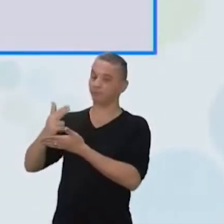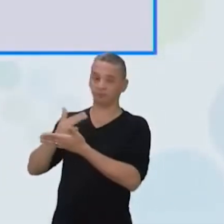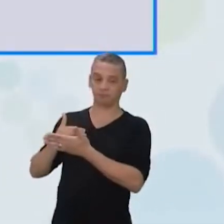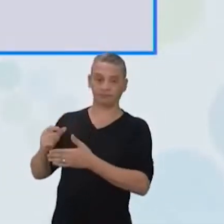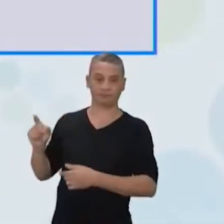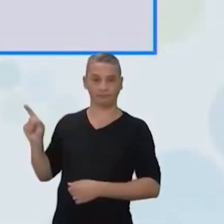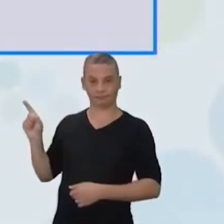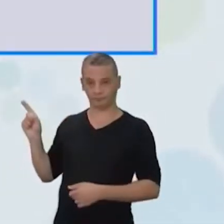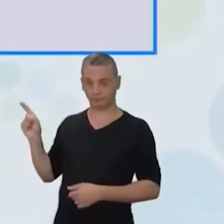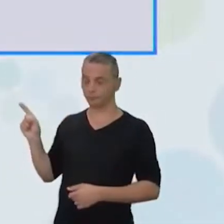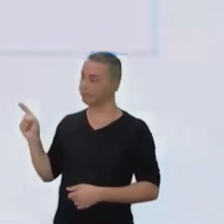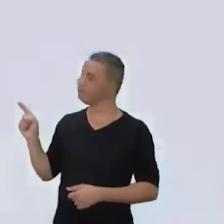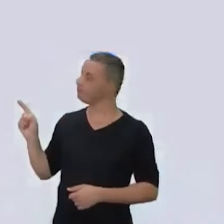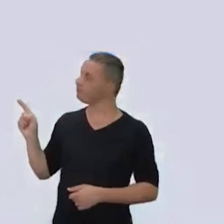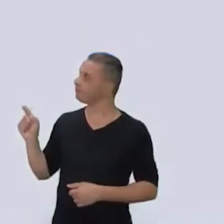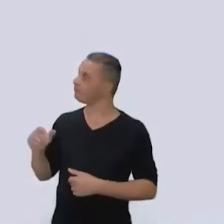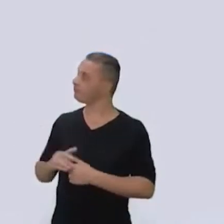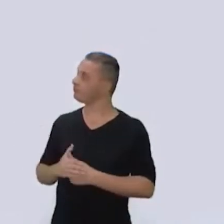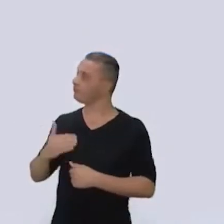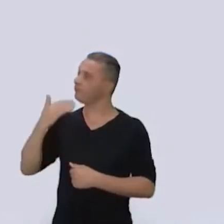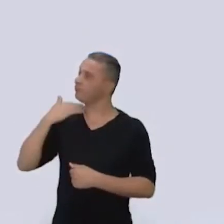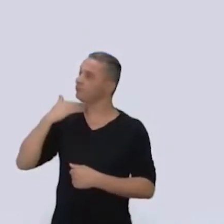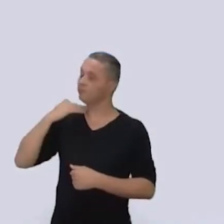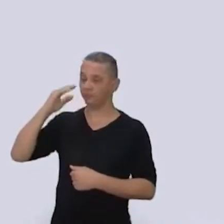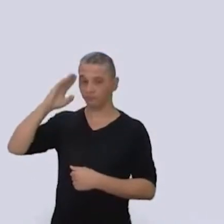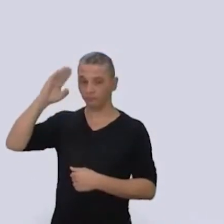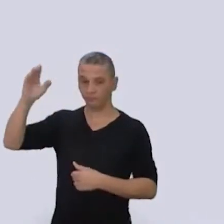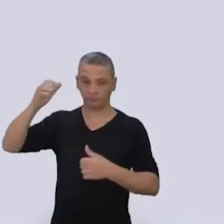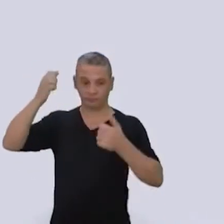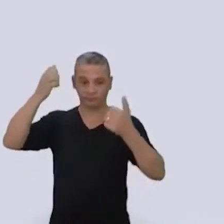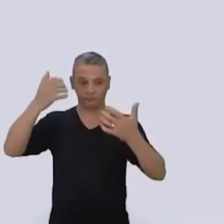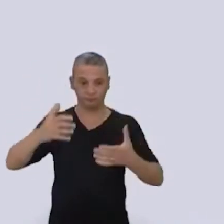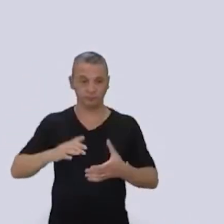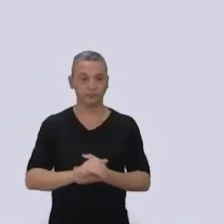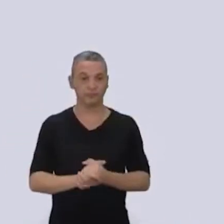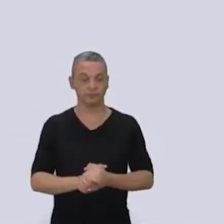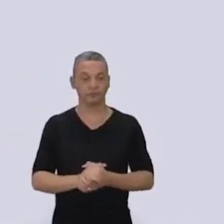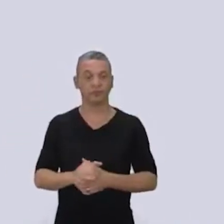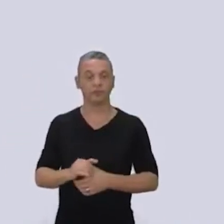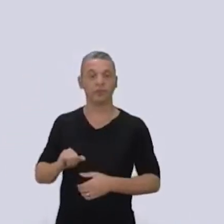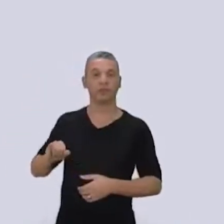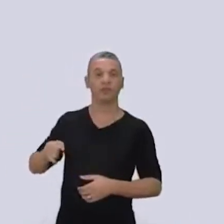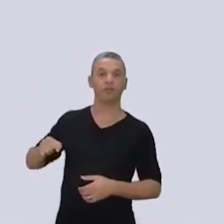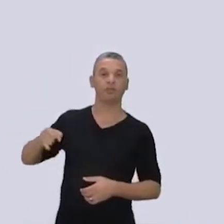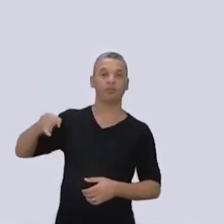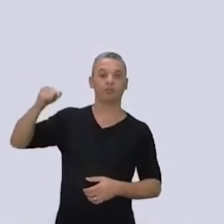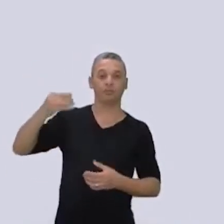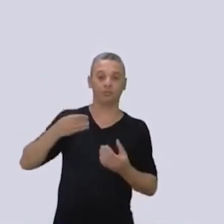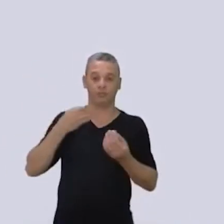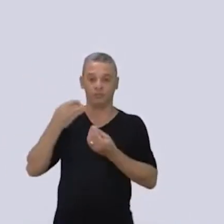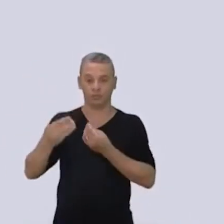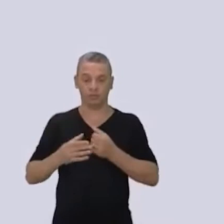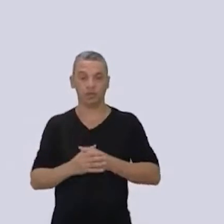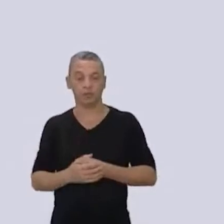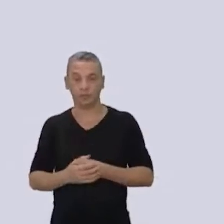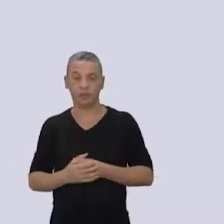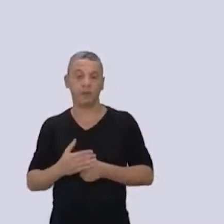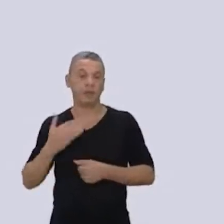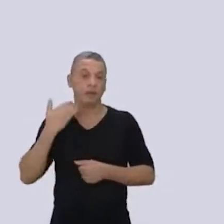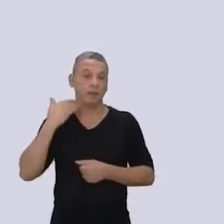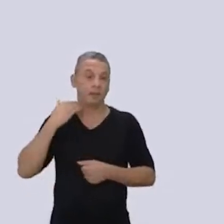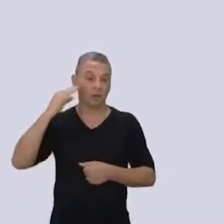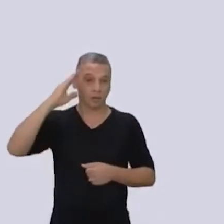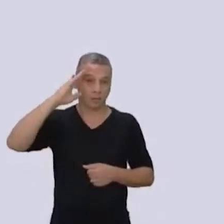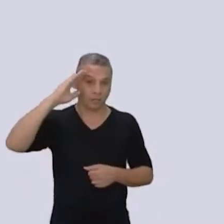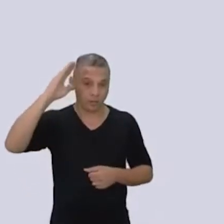recorte, né, do próprio Banco Central, que explica o seguinte: a taxa de juros ela funciona assim. O Banco Central vai definir